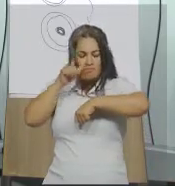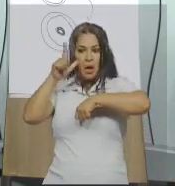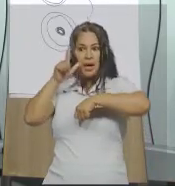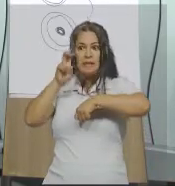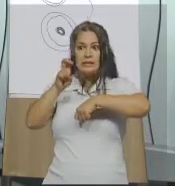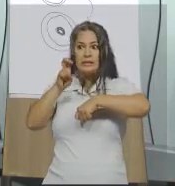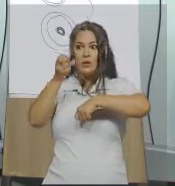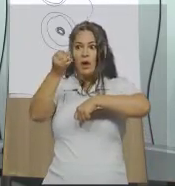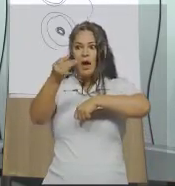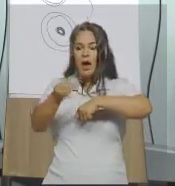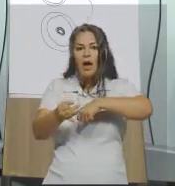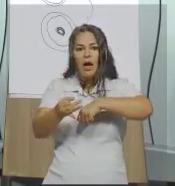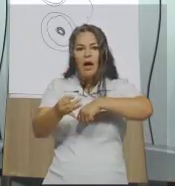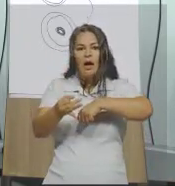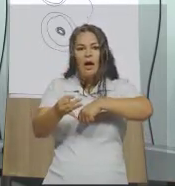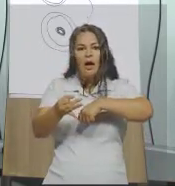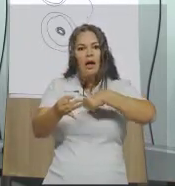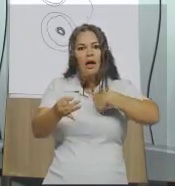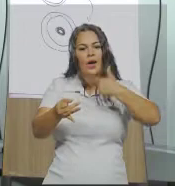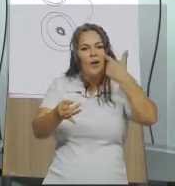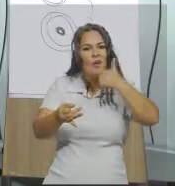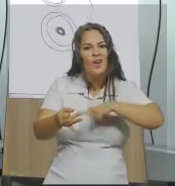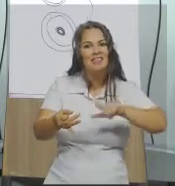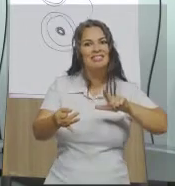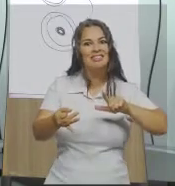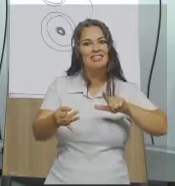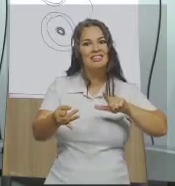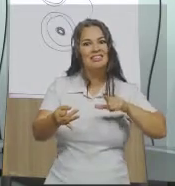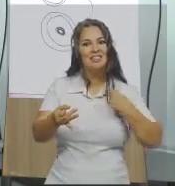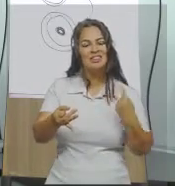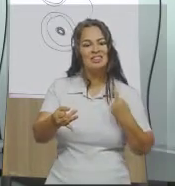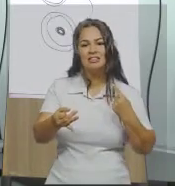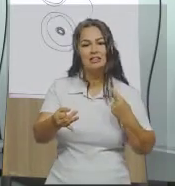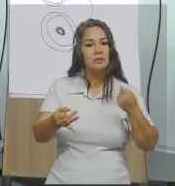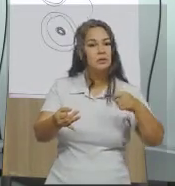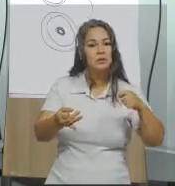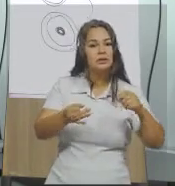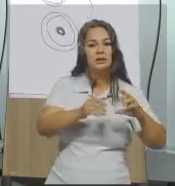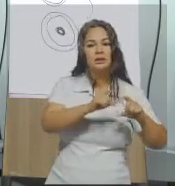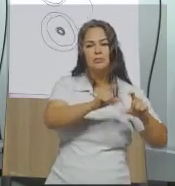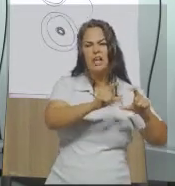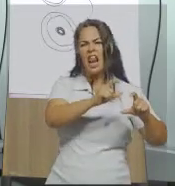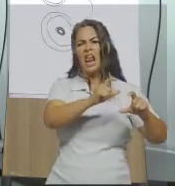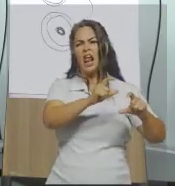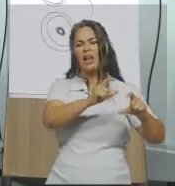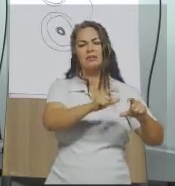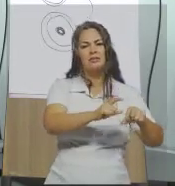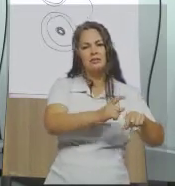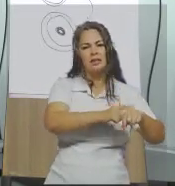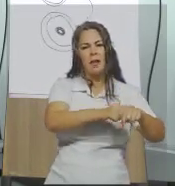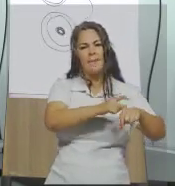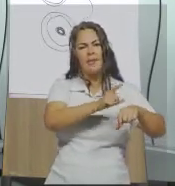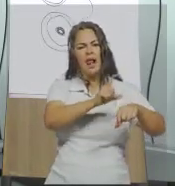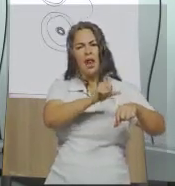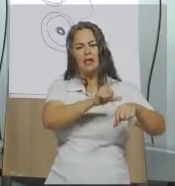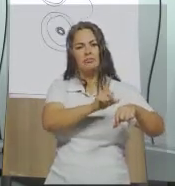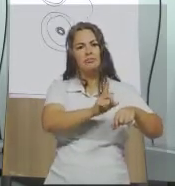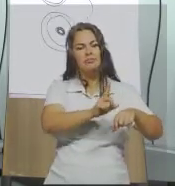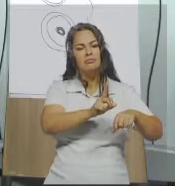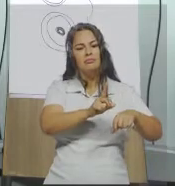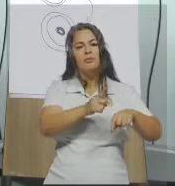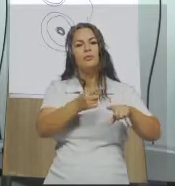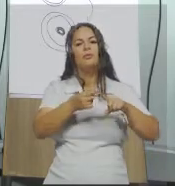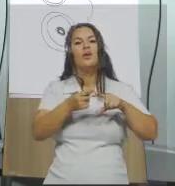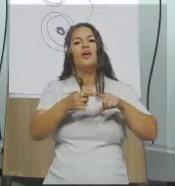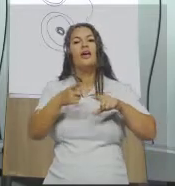aí eu consigo acordar naquele horário. Ou tem gente que fala assim, não, eu preciso de acordar às 7, aí acorda, sabe? Isso tem a ver com o